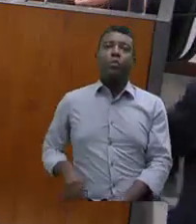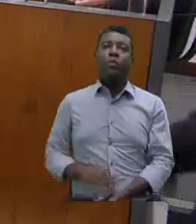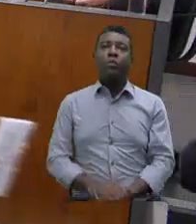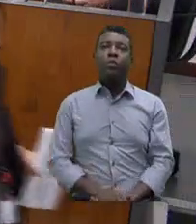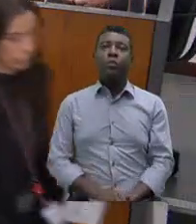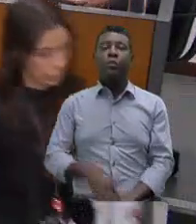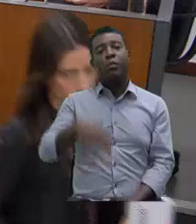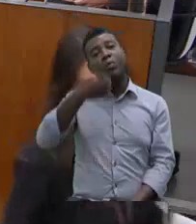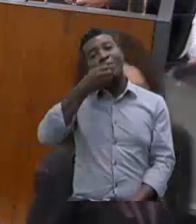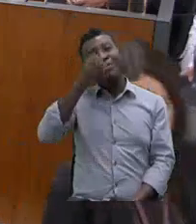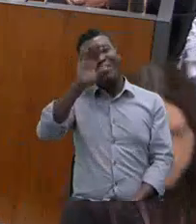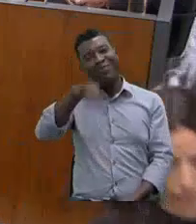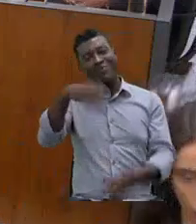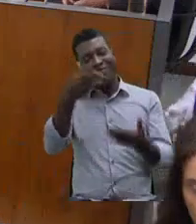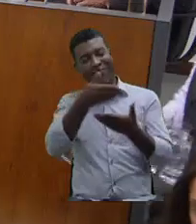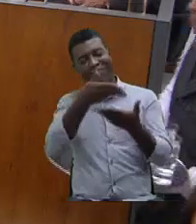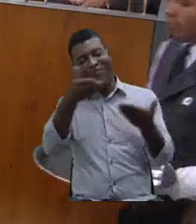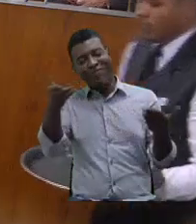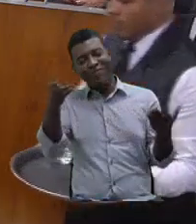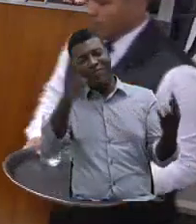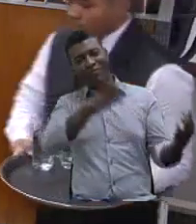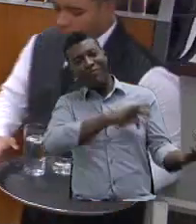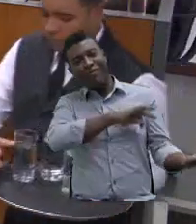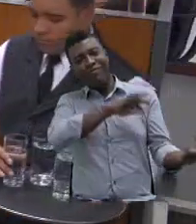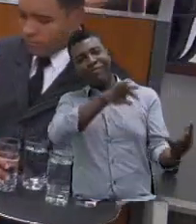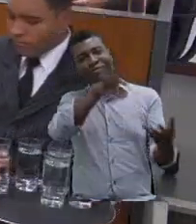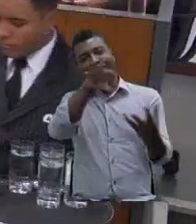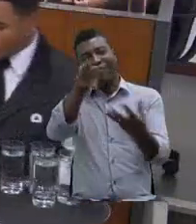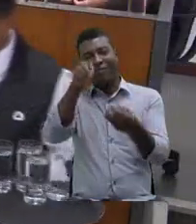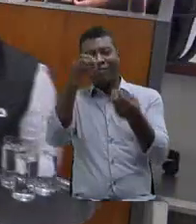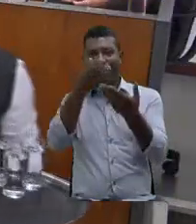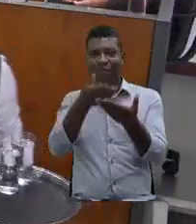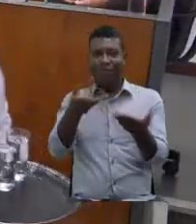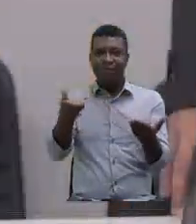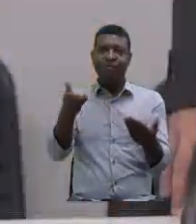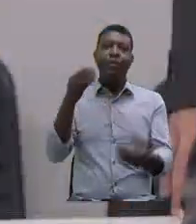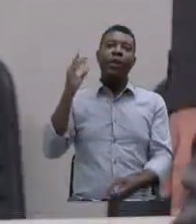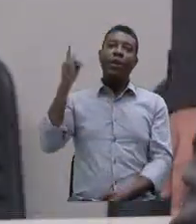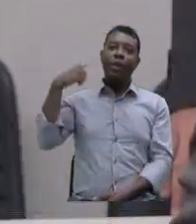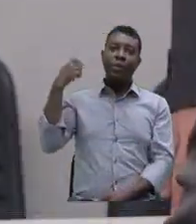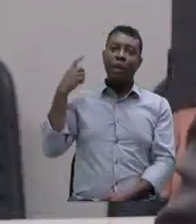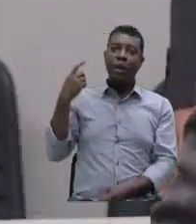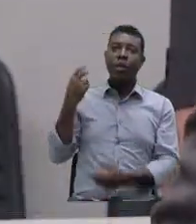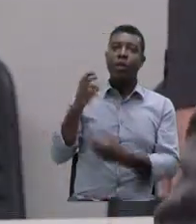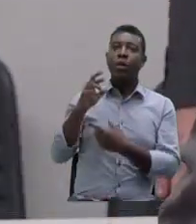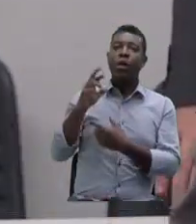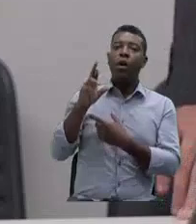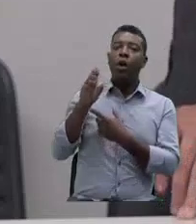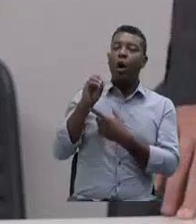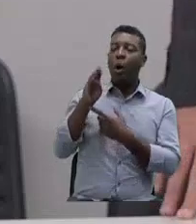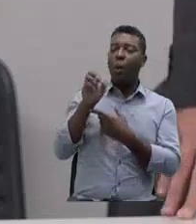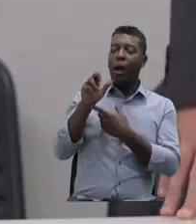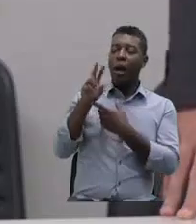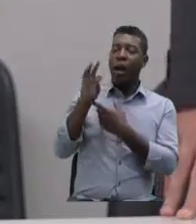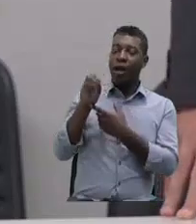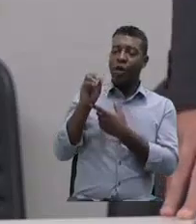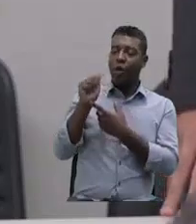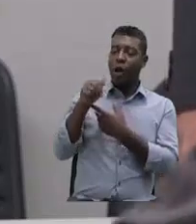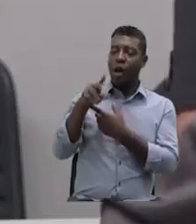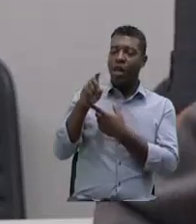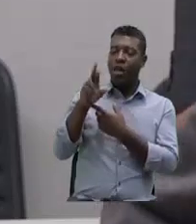Boa tarde a todas e a todos. Deputado Roberto Andrade, muito obrigado pela